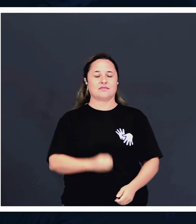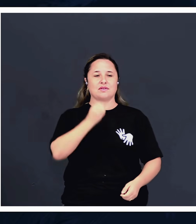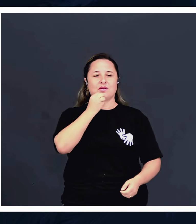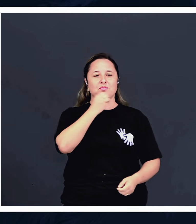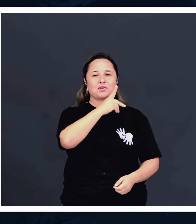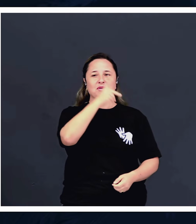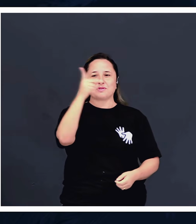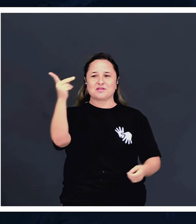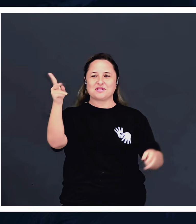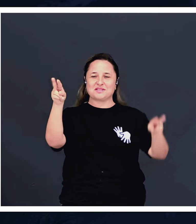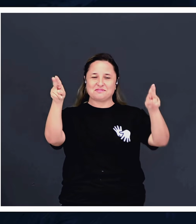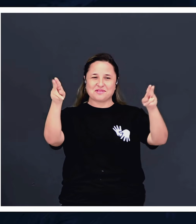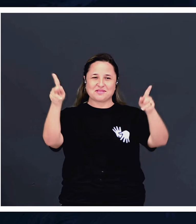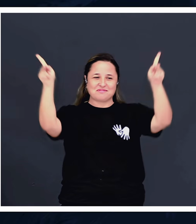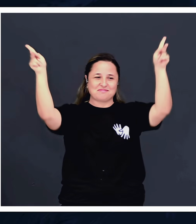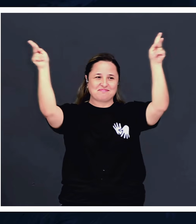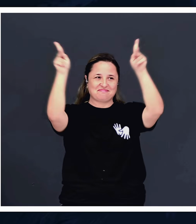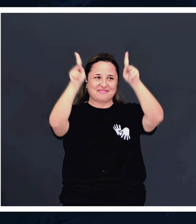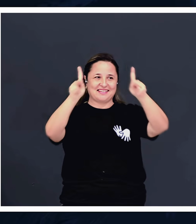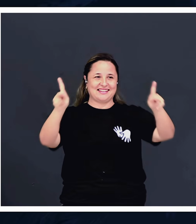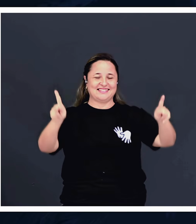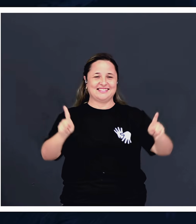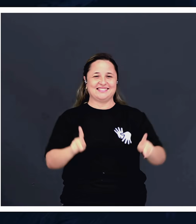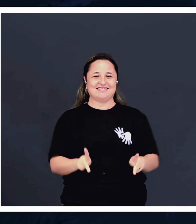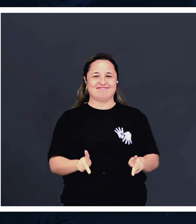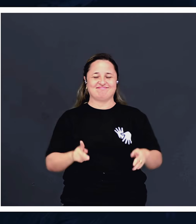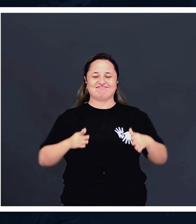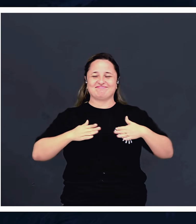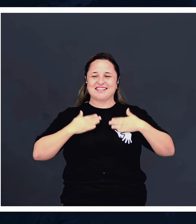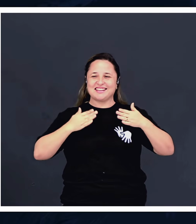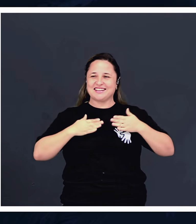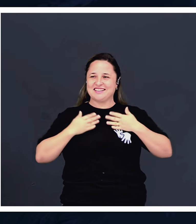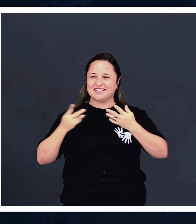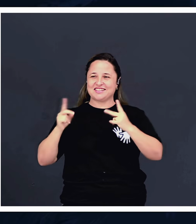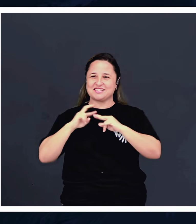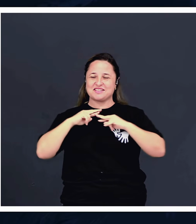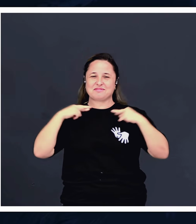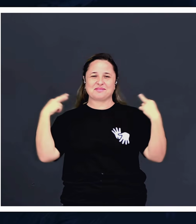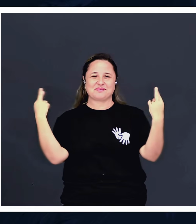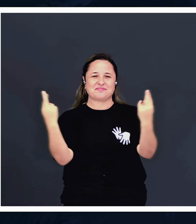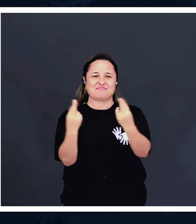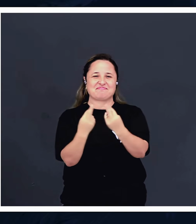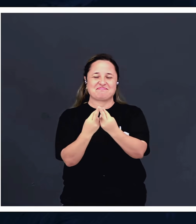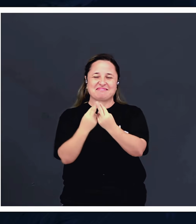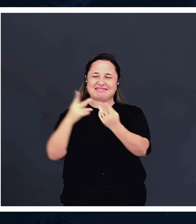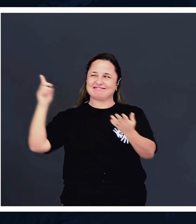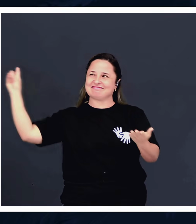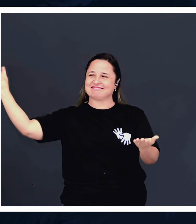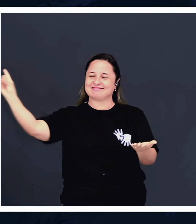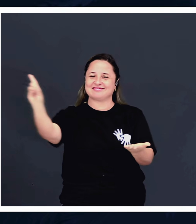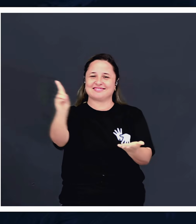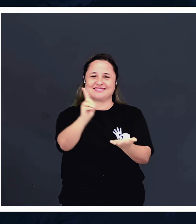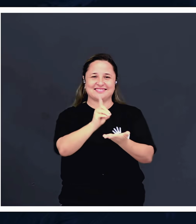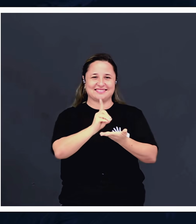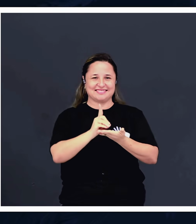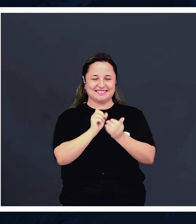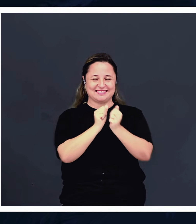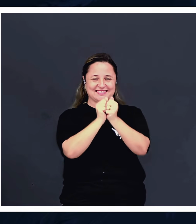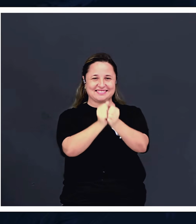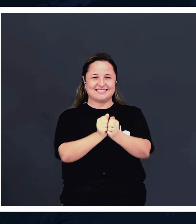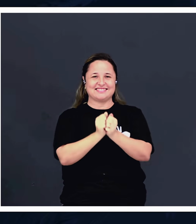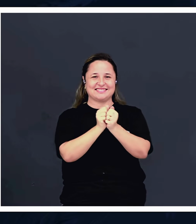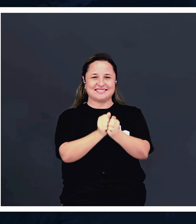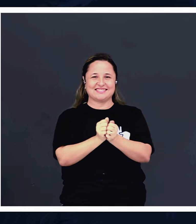Bom dia, meus irmãos, pais. Que alegria estarmos mais uma vez reunidos na presença do Senhor, para